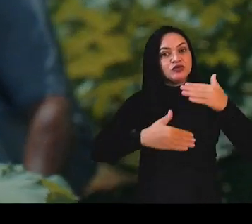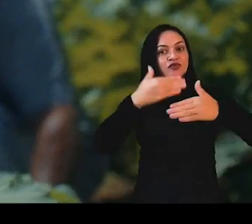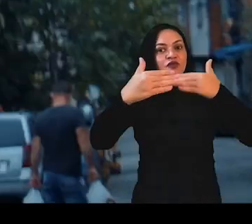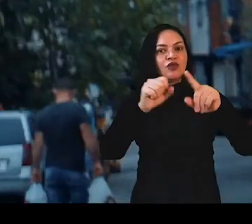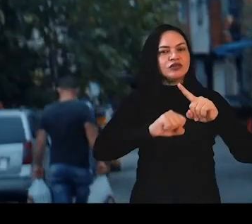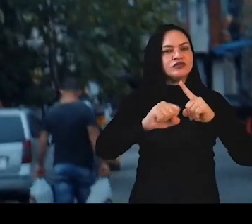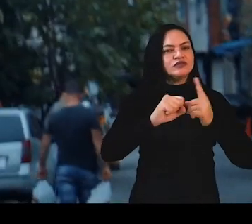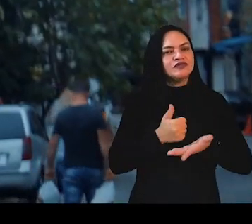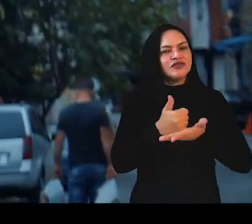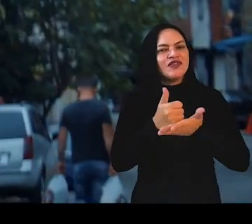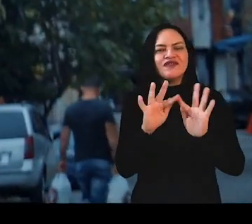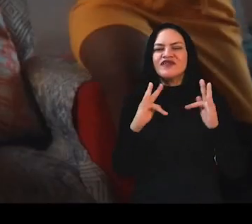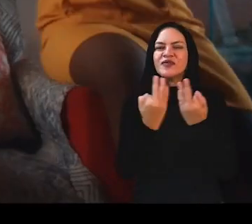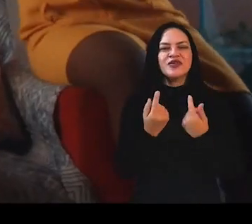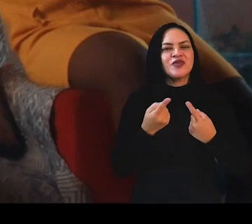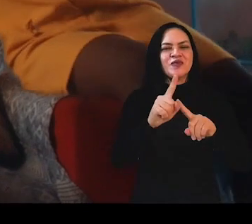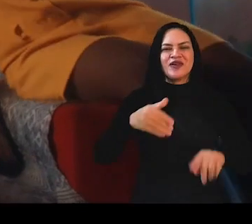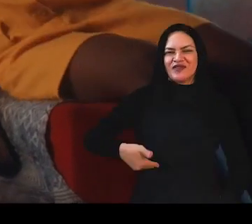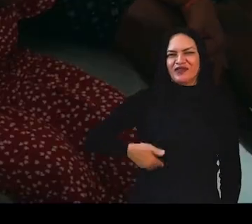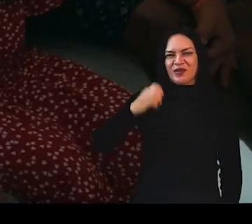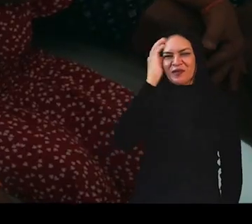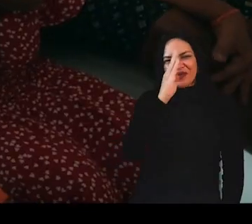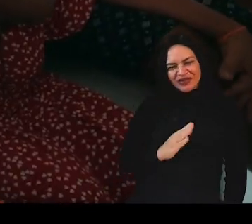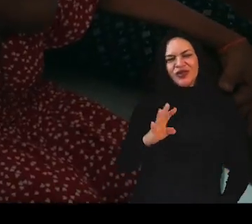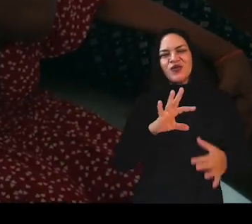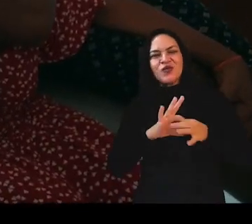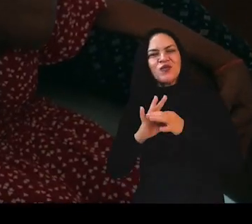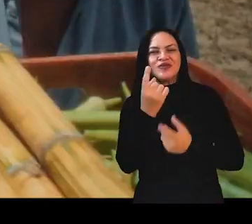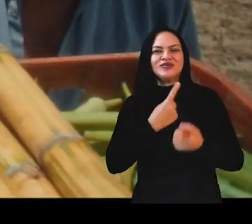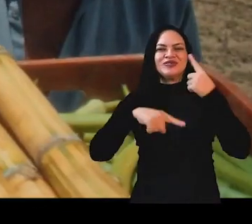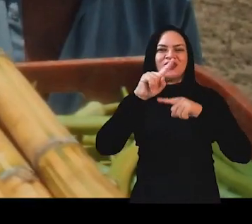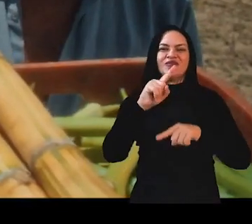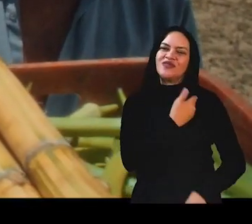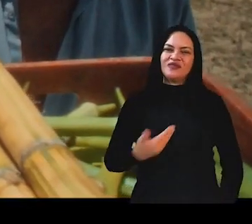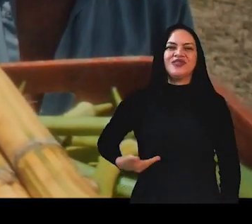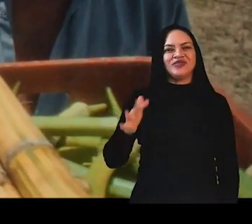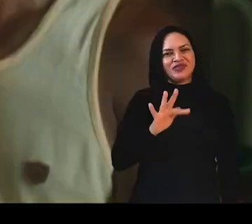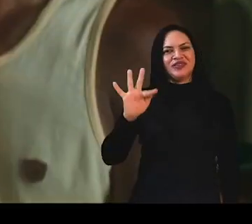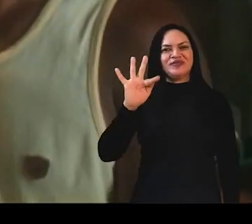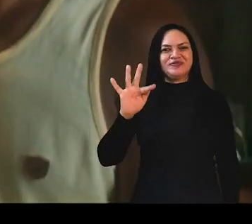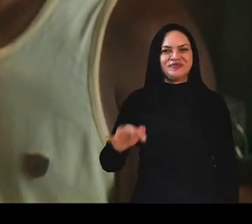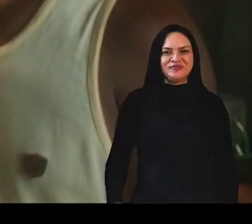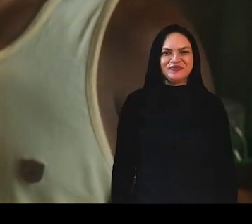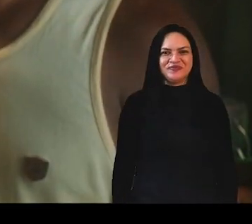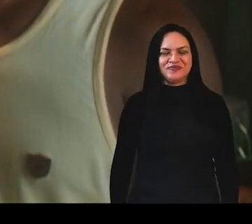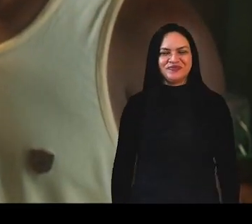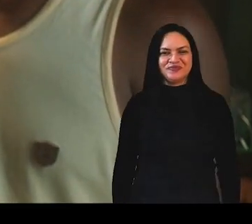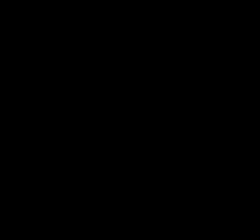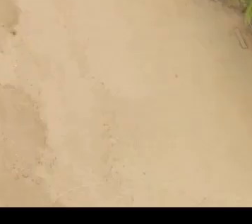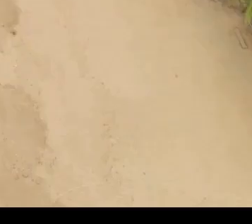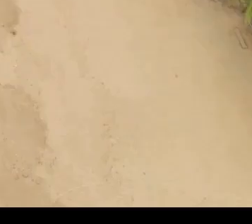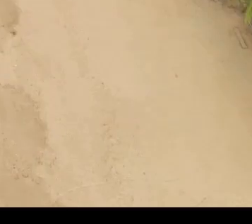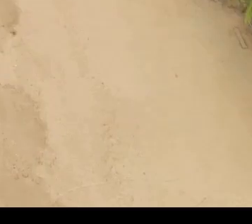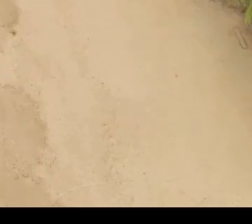do Desenvolvimento e Assistência Social, Família e Combate à Fome. Brasil, União e Reconstrução. Governo